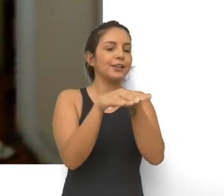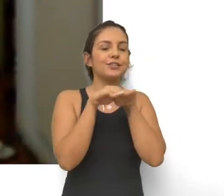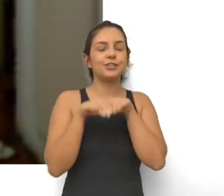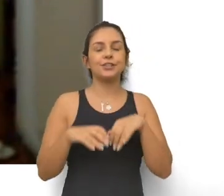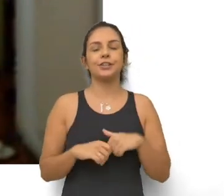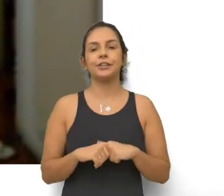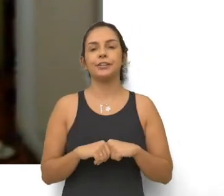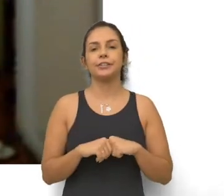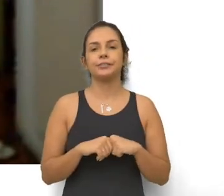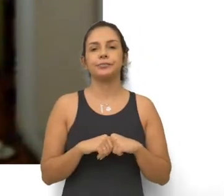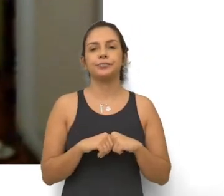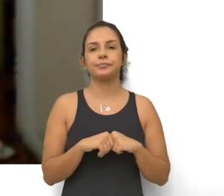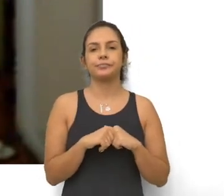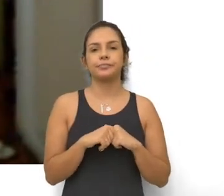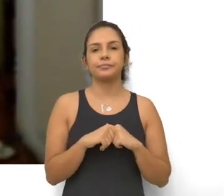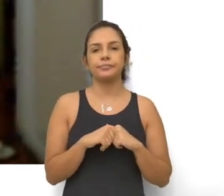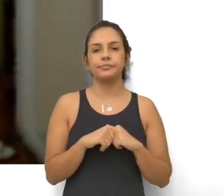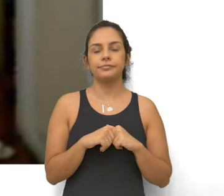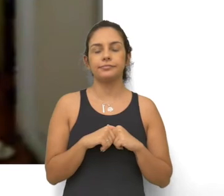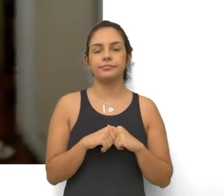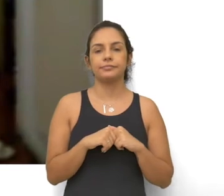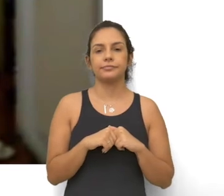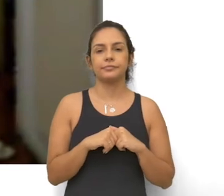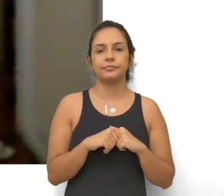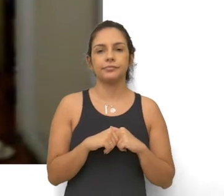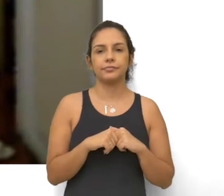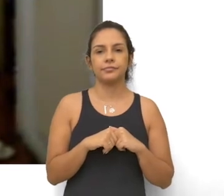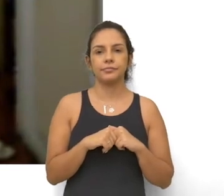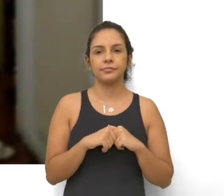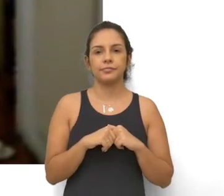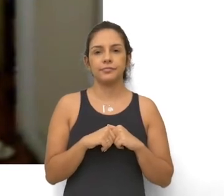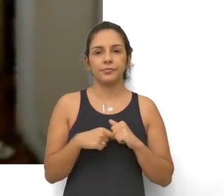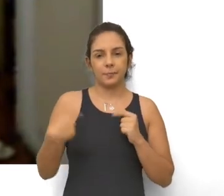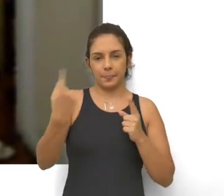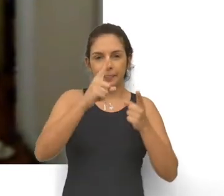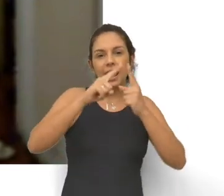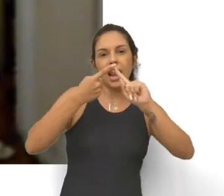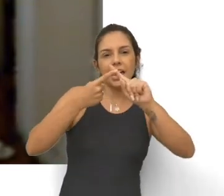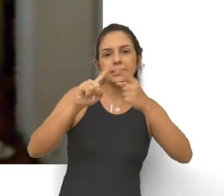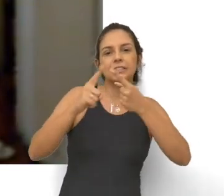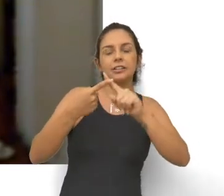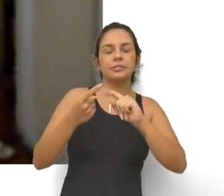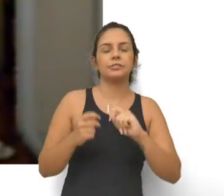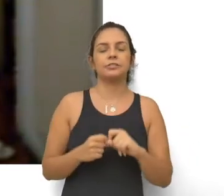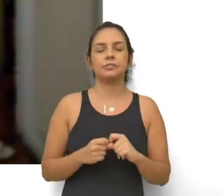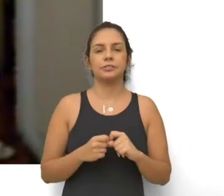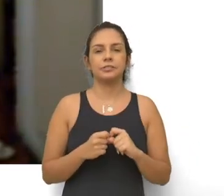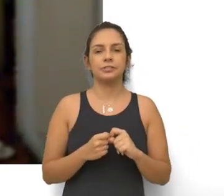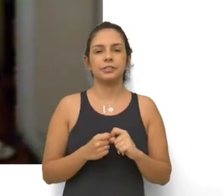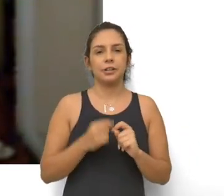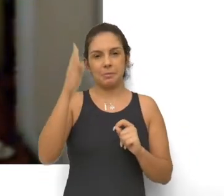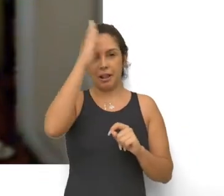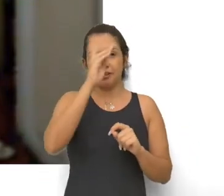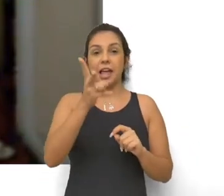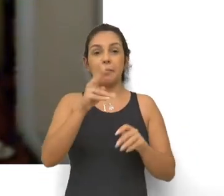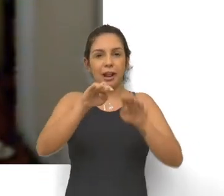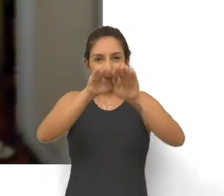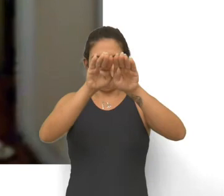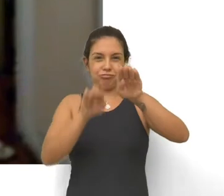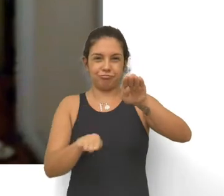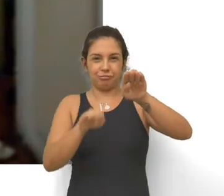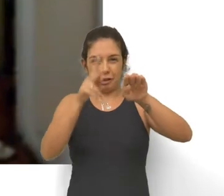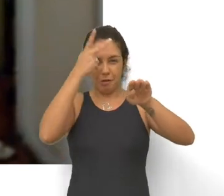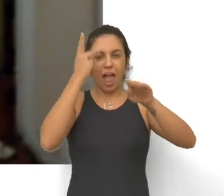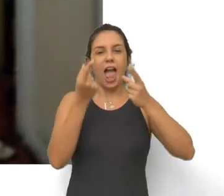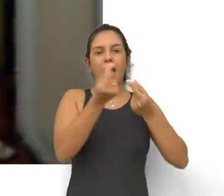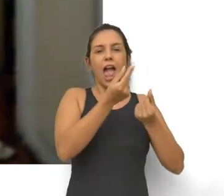com algum progresso nessa relação o Brasil sempre foi tão desigual,